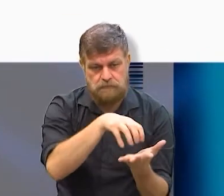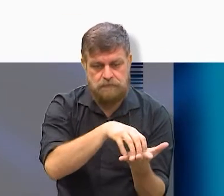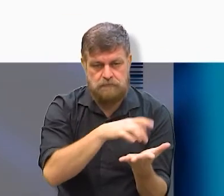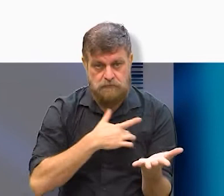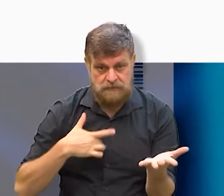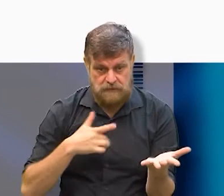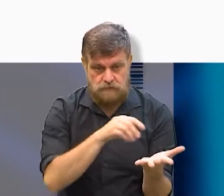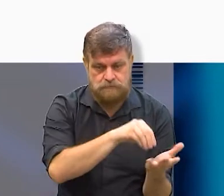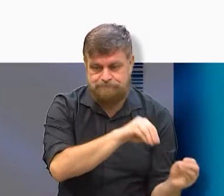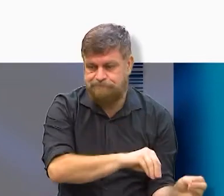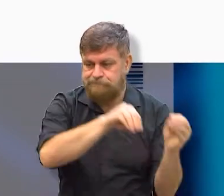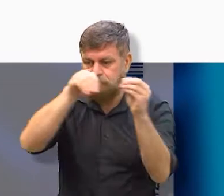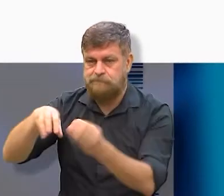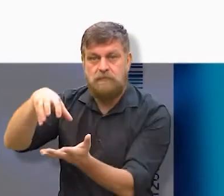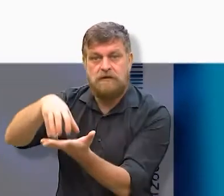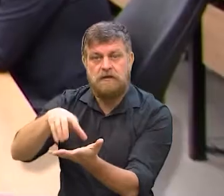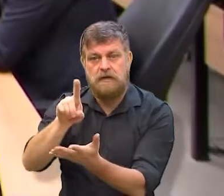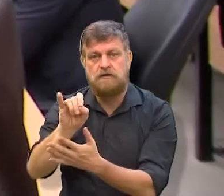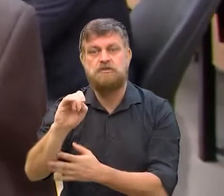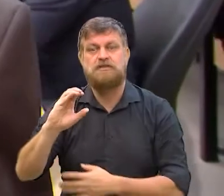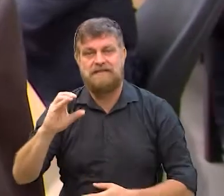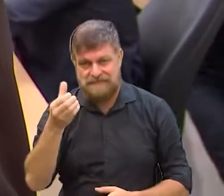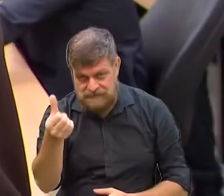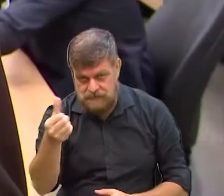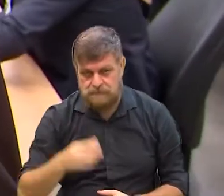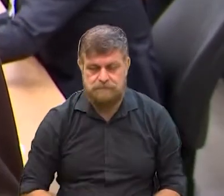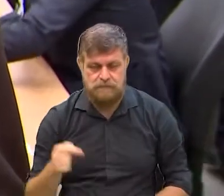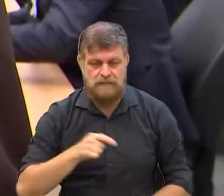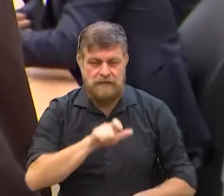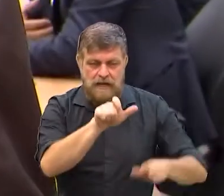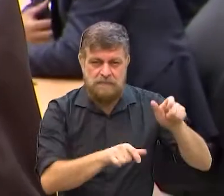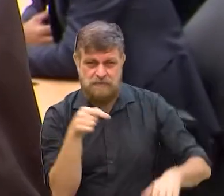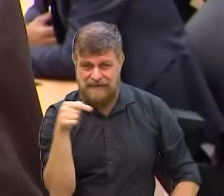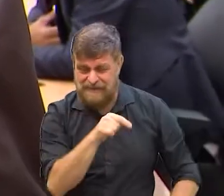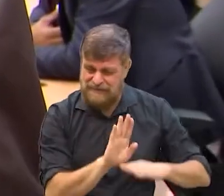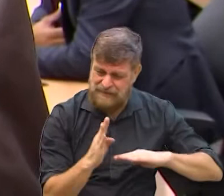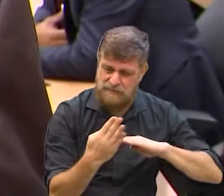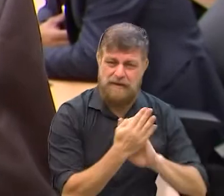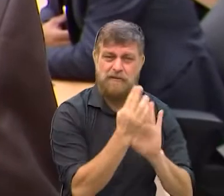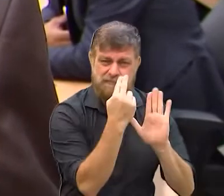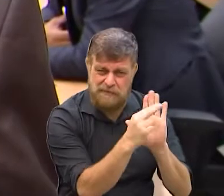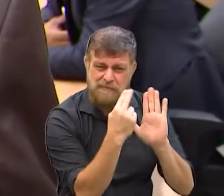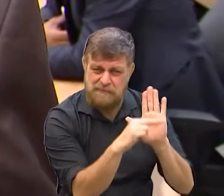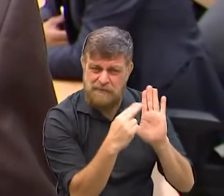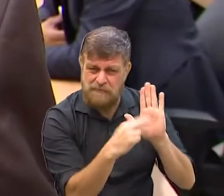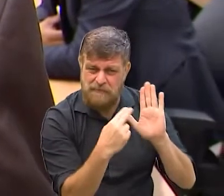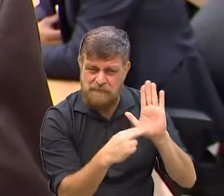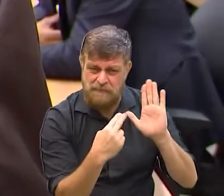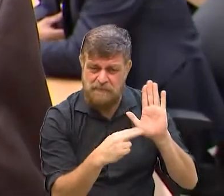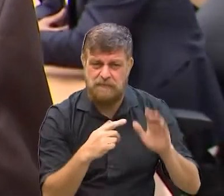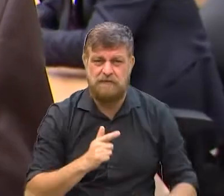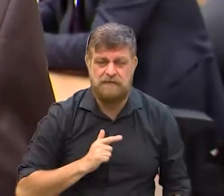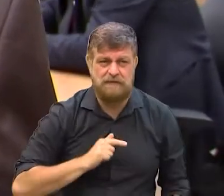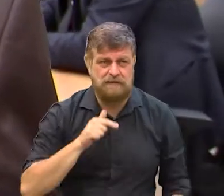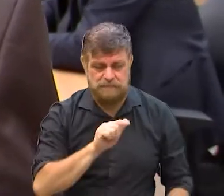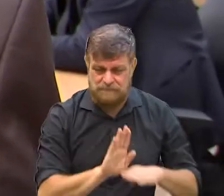atendimento no posto de saúde DIC 6. Pessoal do bairro 28 de fevereiro, pessoal do Jardim Nossa Senhora Aparecida e Aeronave.